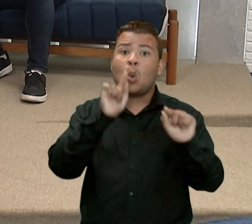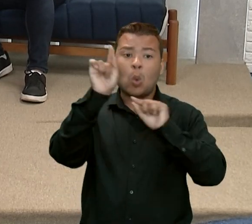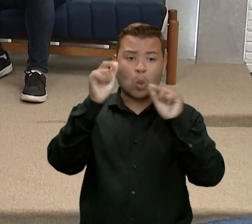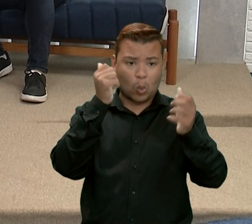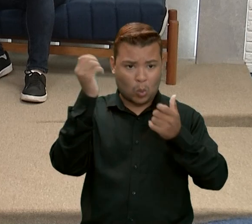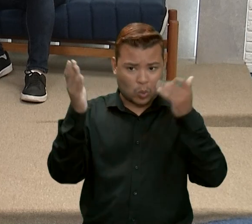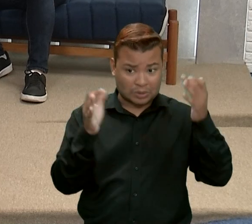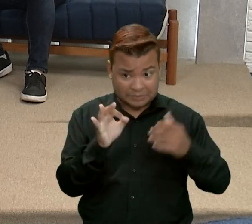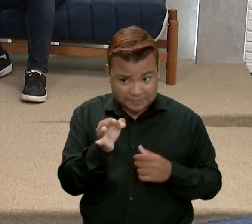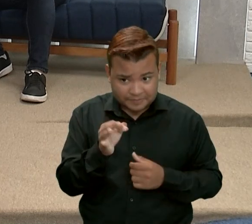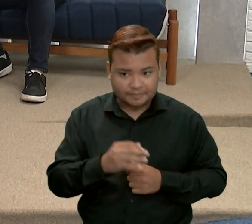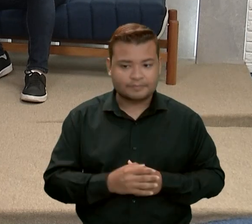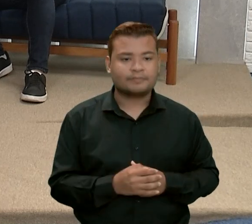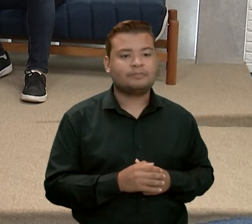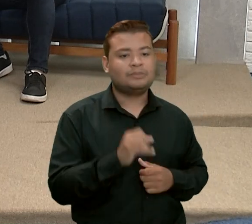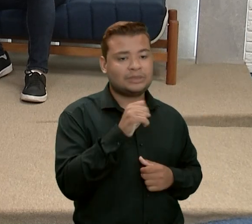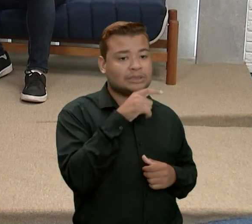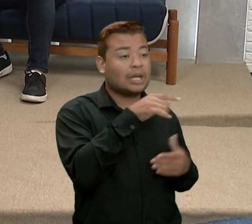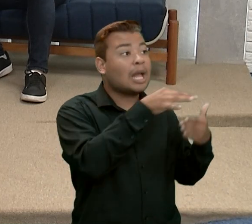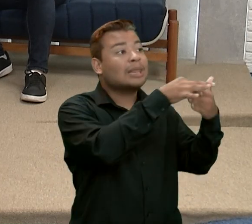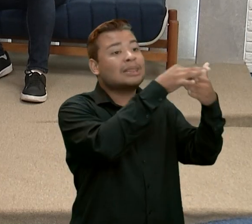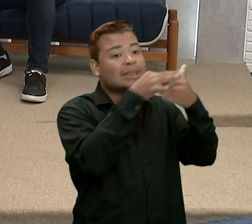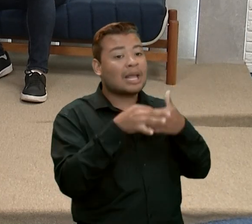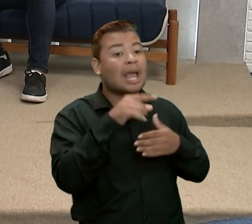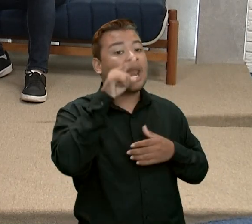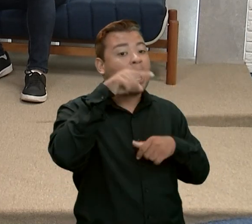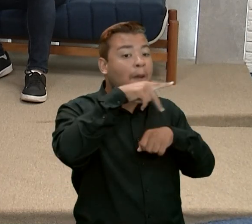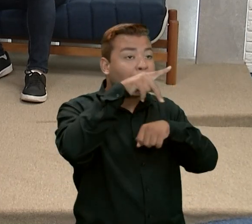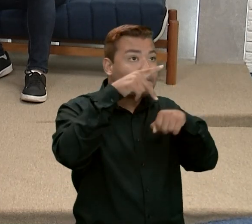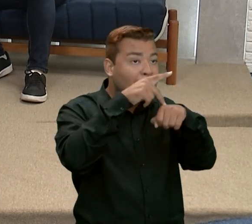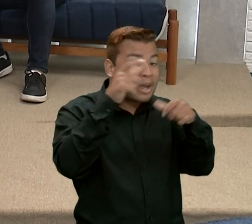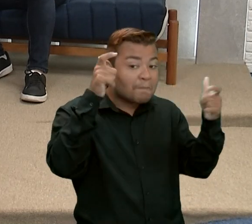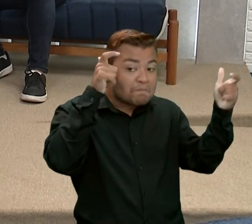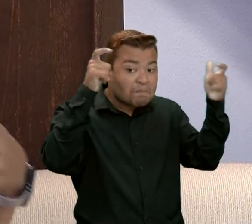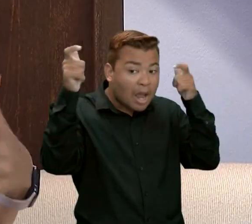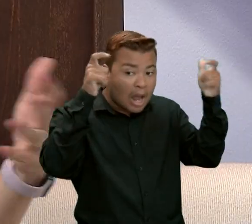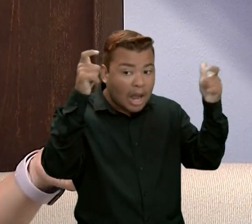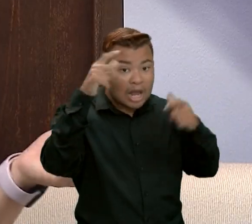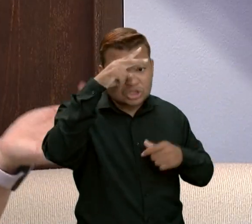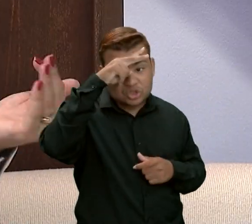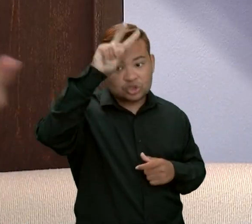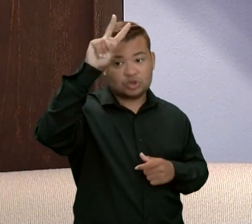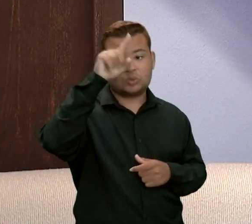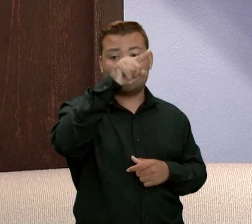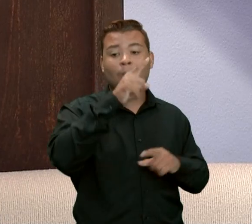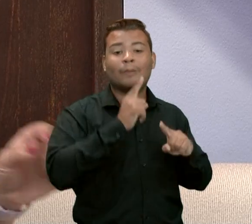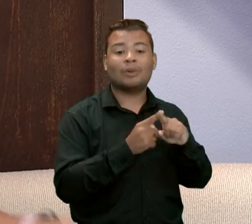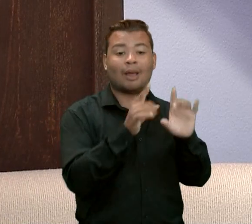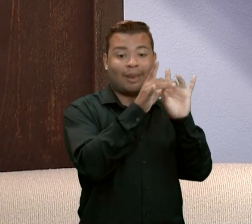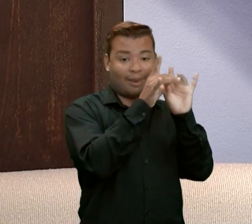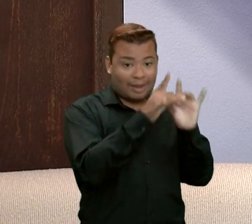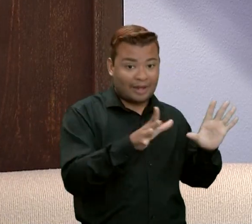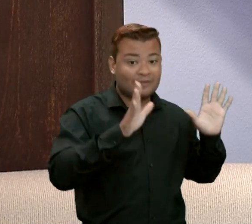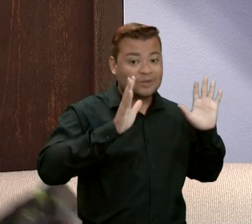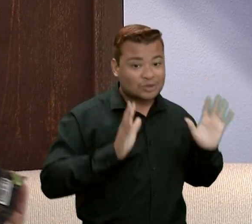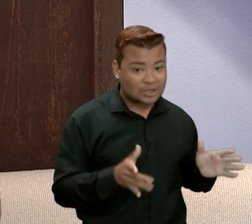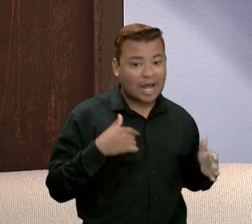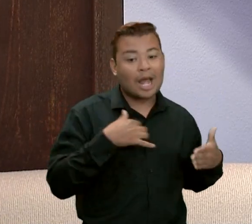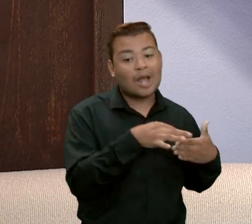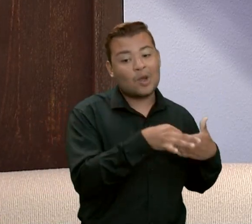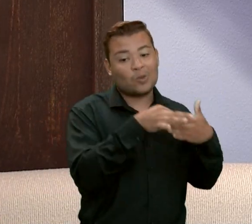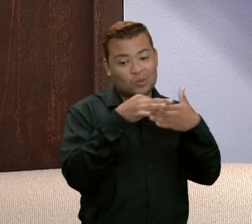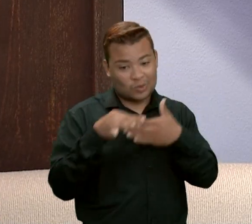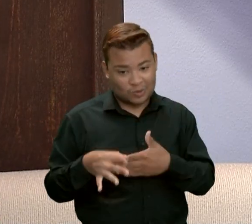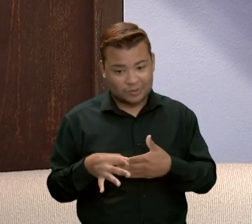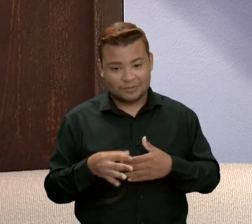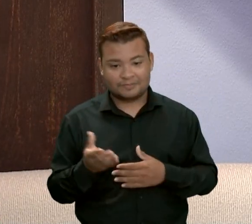que eu trouxe, eles são do México, porque lá já é liberado, né, o consumo desses produtos. Então, eu trouxe